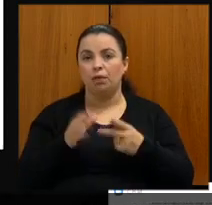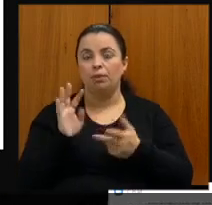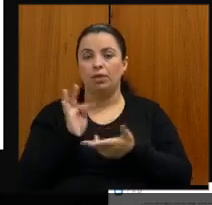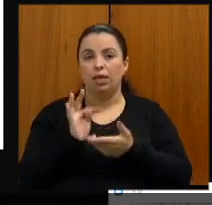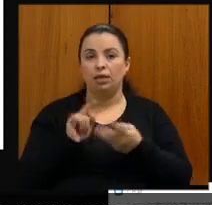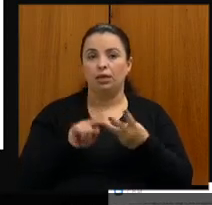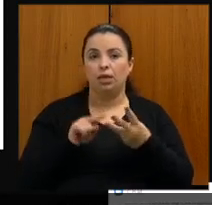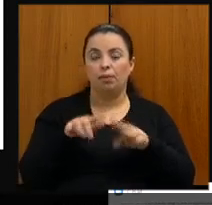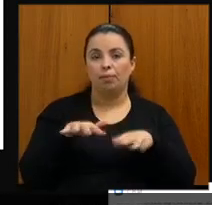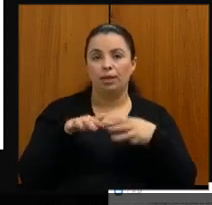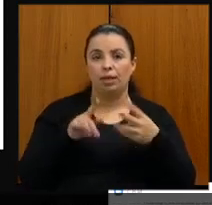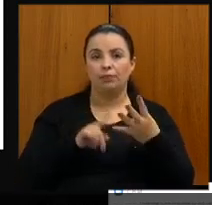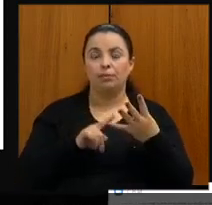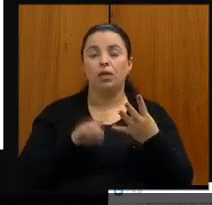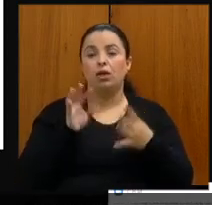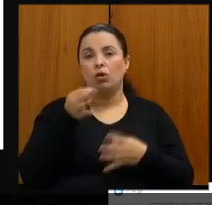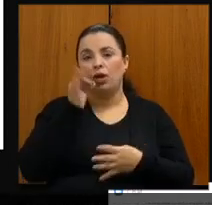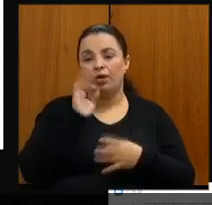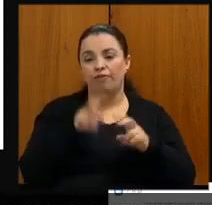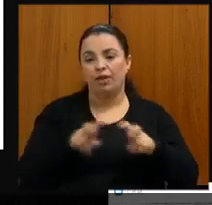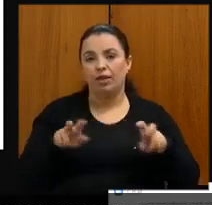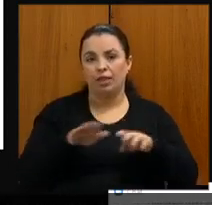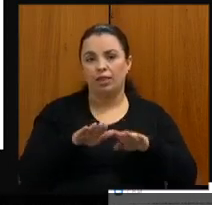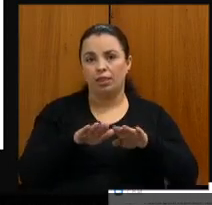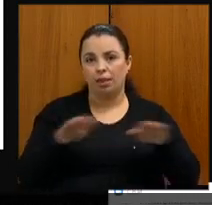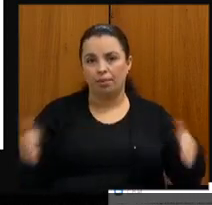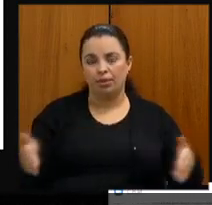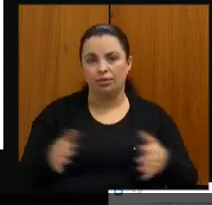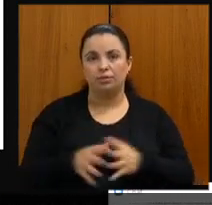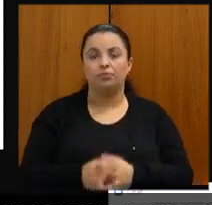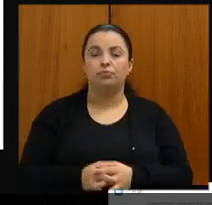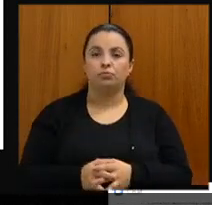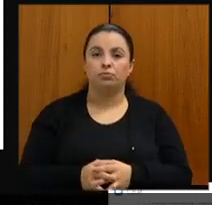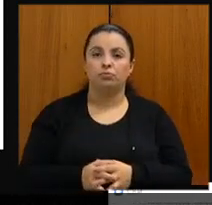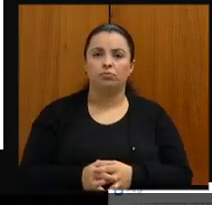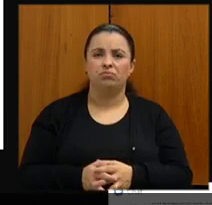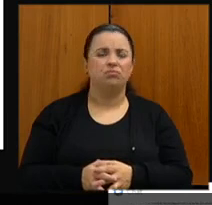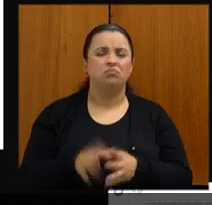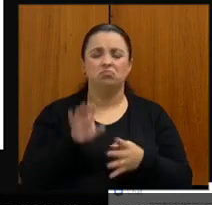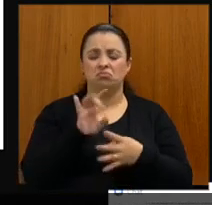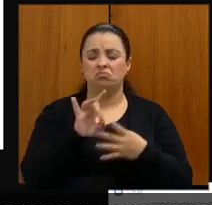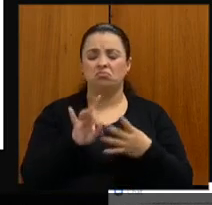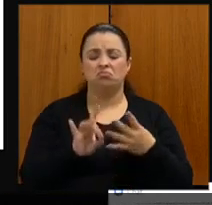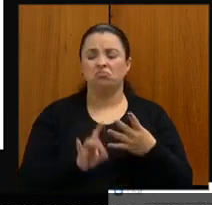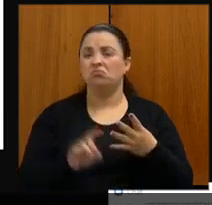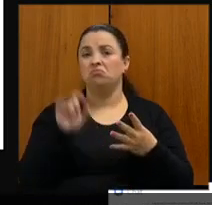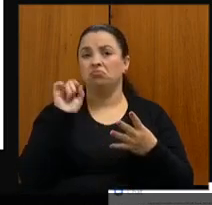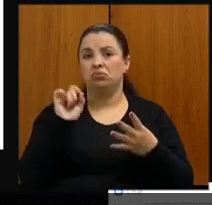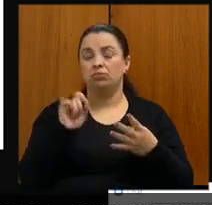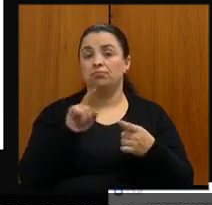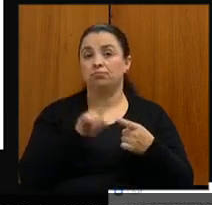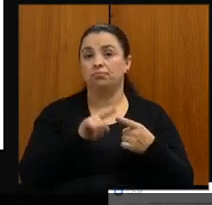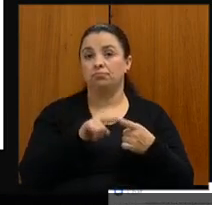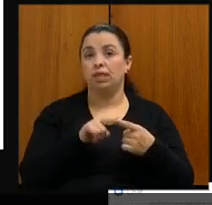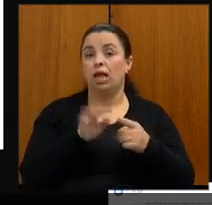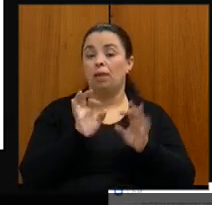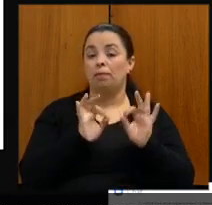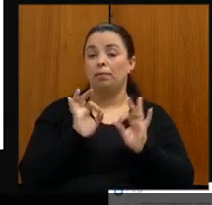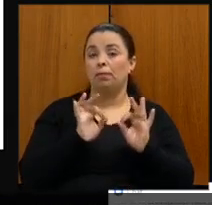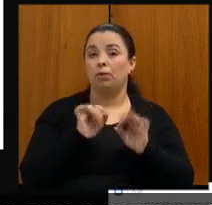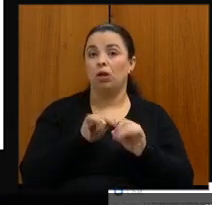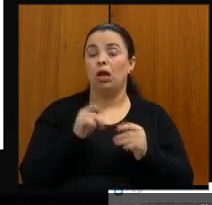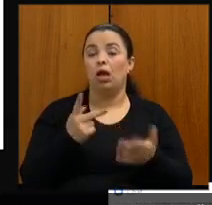plenário e o café na mesa que que é cada uma dessas reuniões as reuniões preparatórias